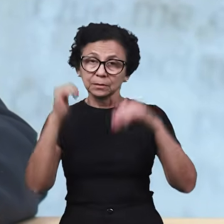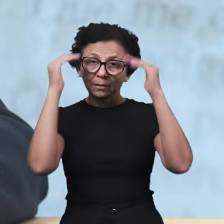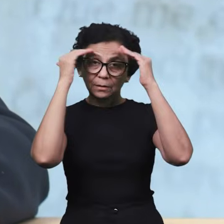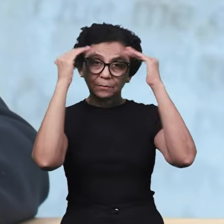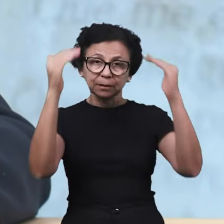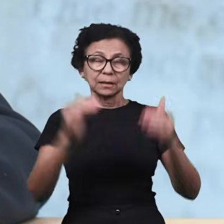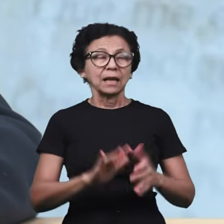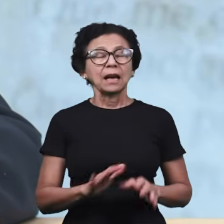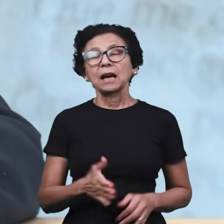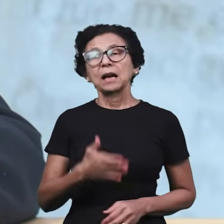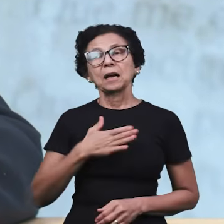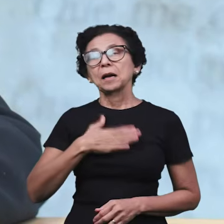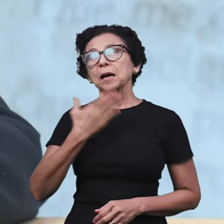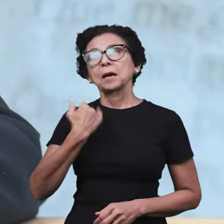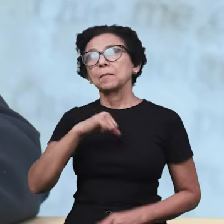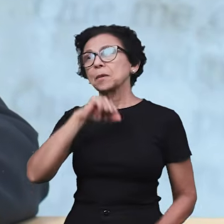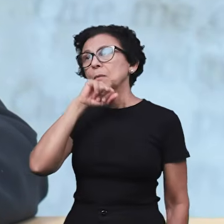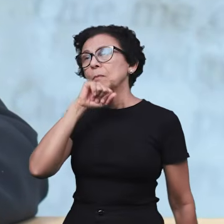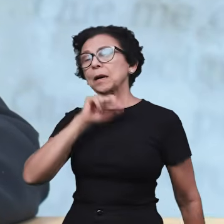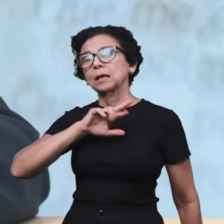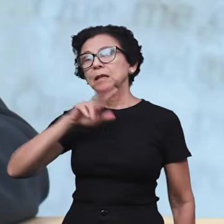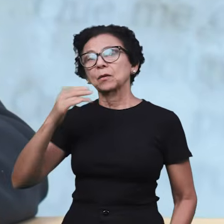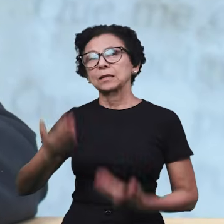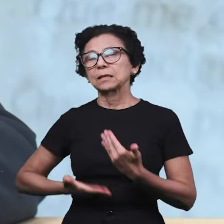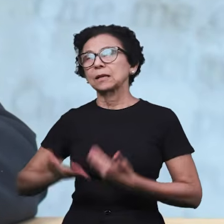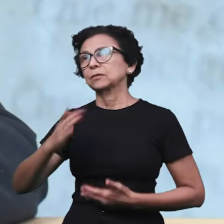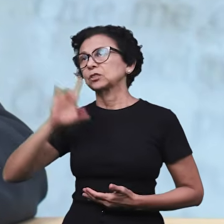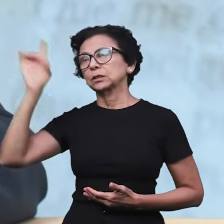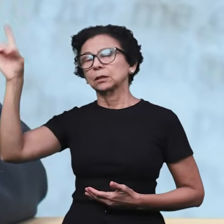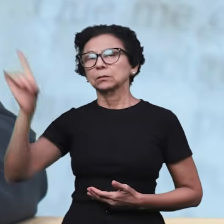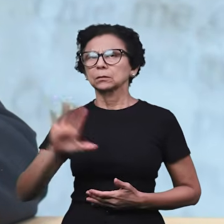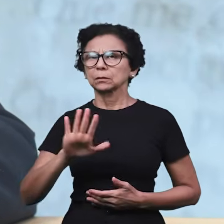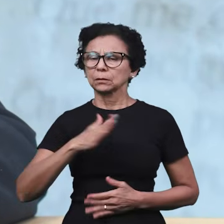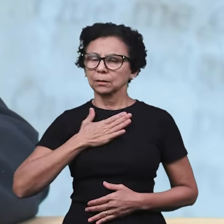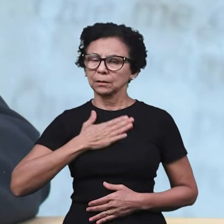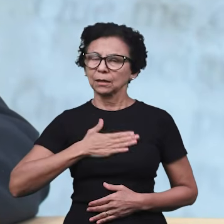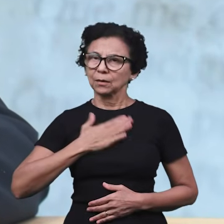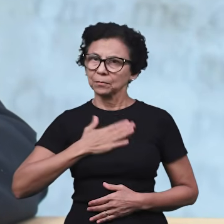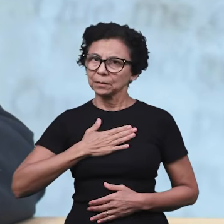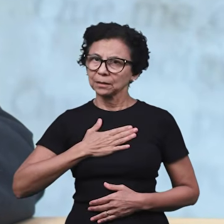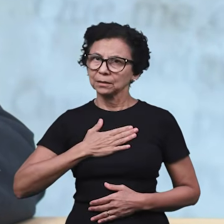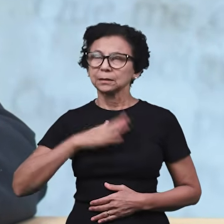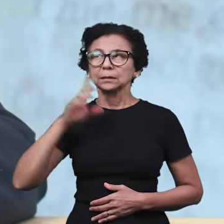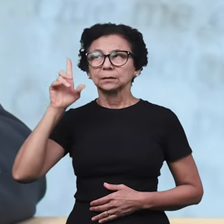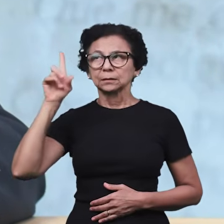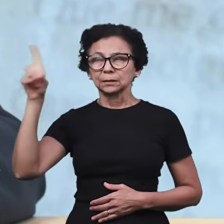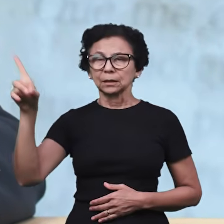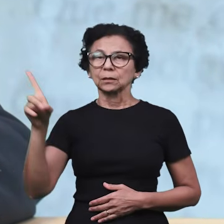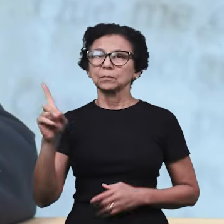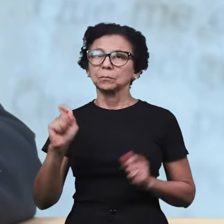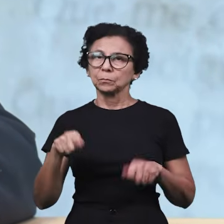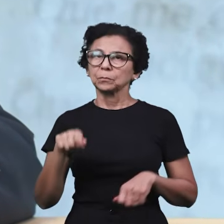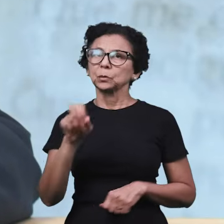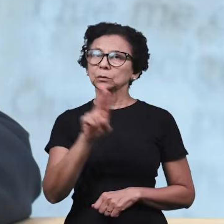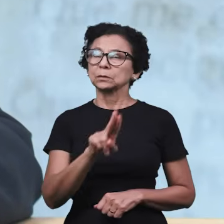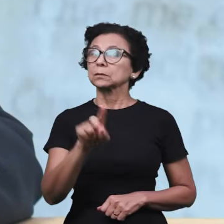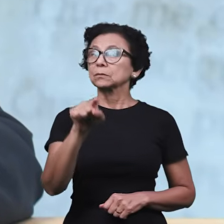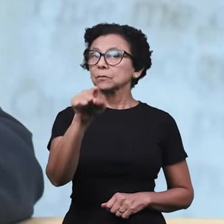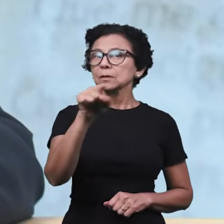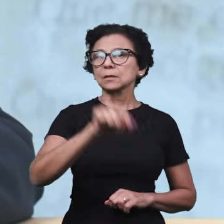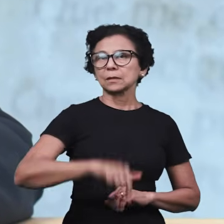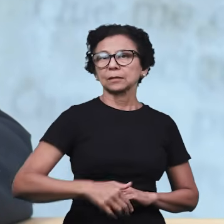está falando através dele para orientar a sua vida, para te dar um caminho que seja benéfico para você e